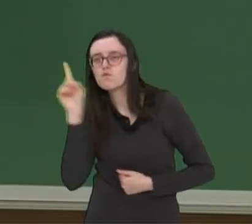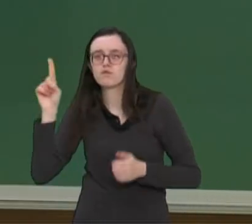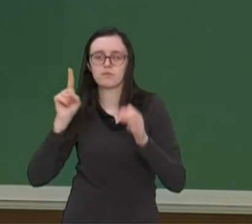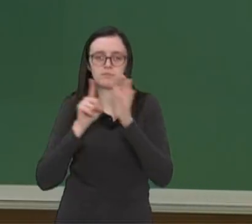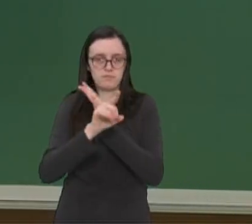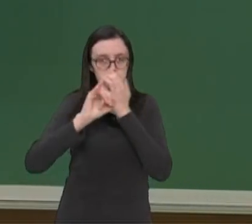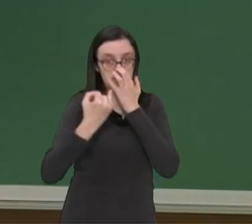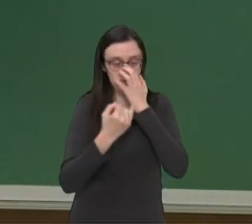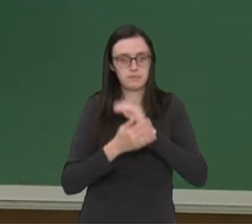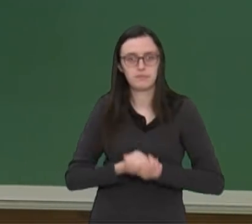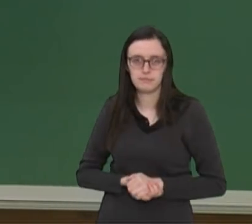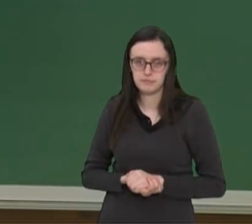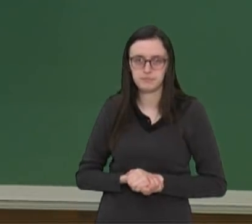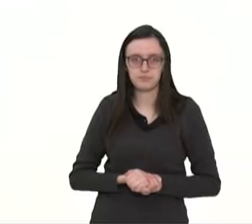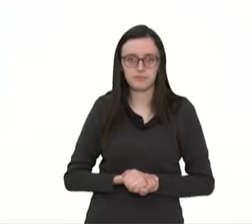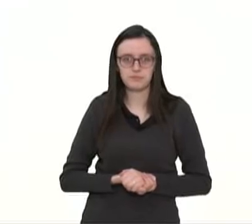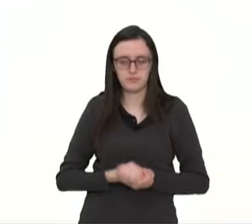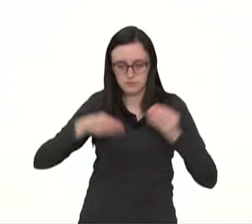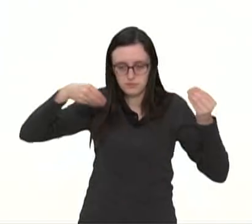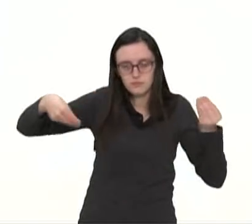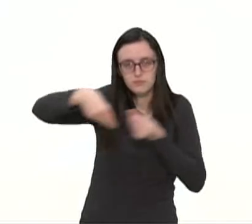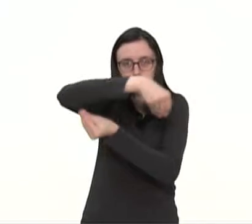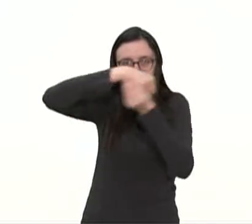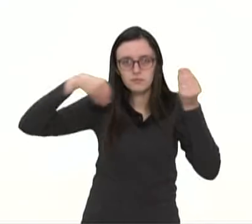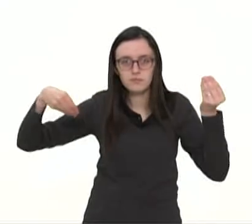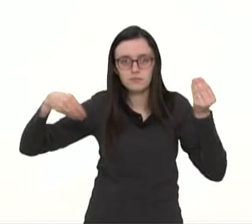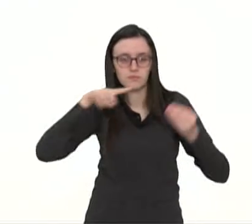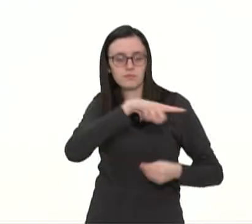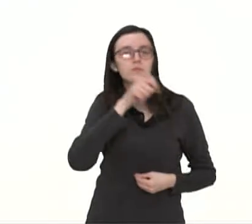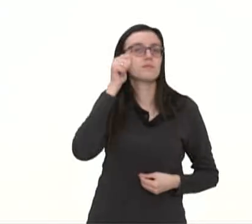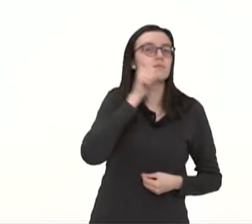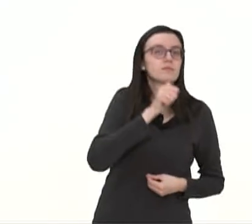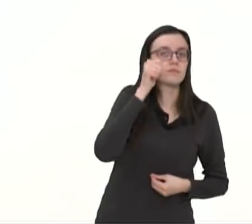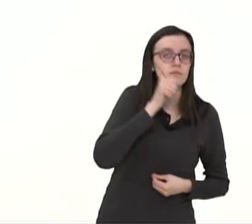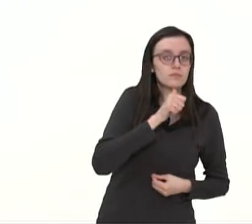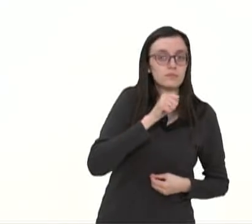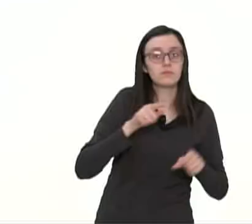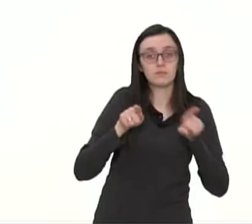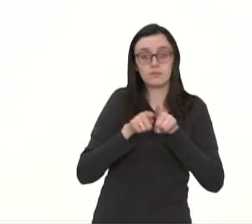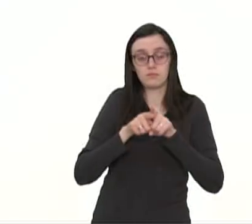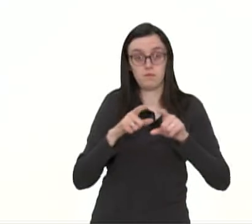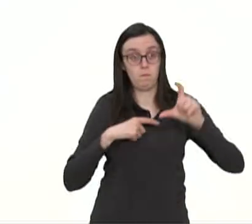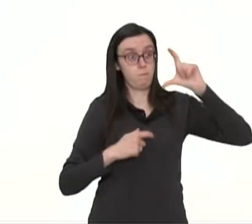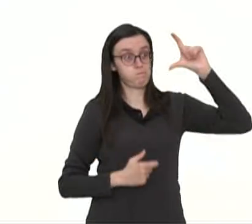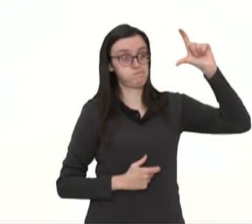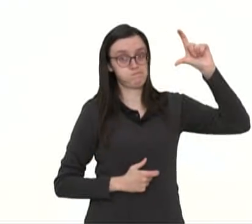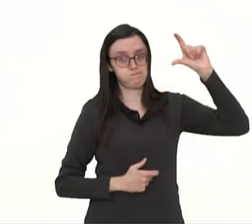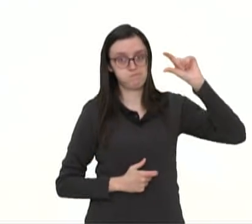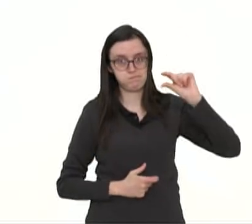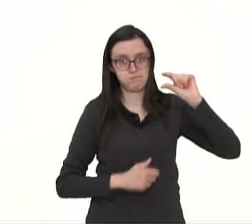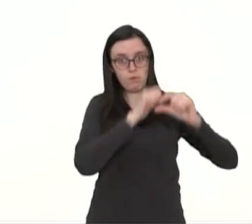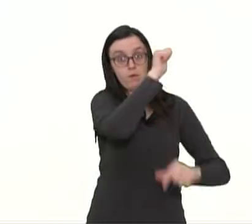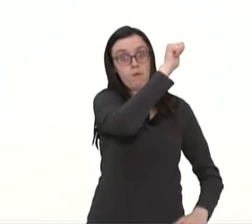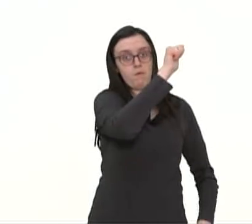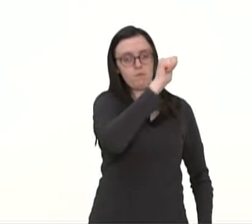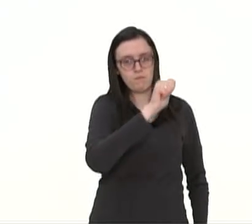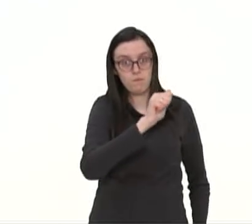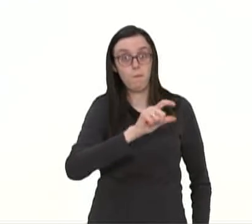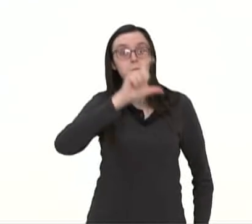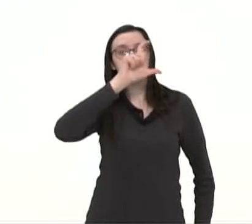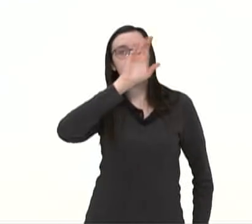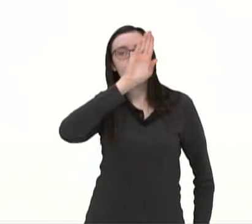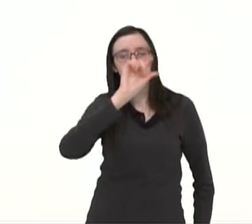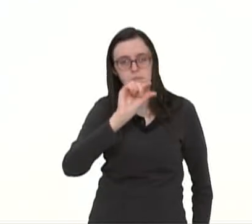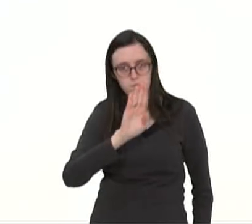exercício. Um cruzamento entre uma fêmea duplo heterozigota, azão, azinho, bezão, bezinho,